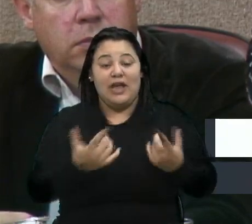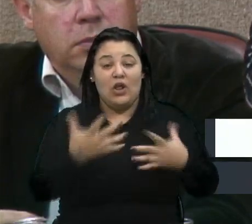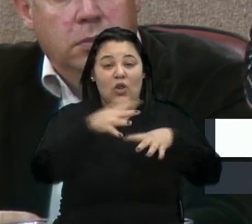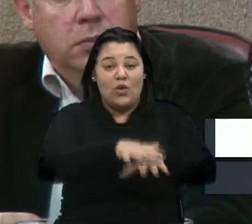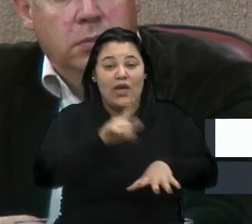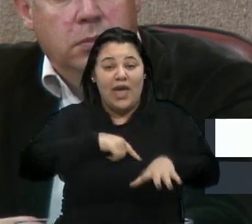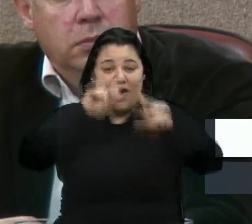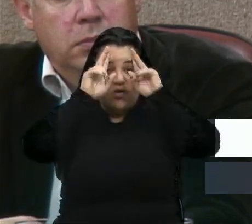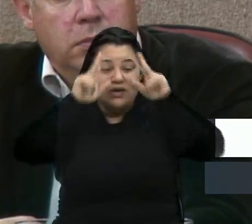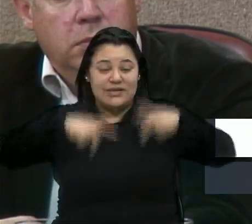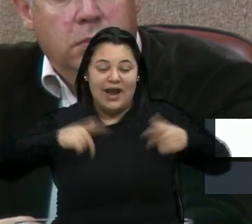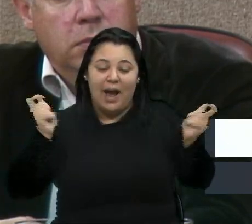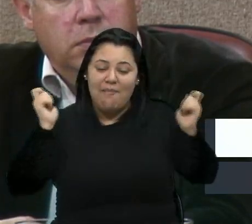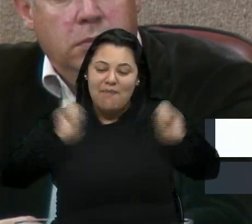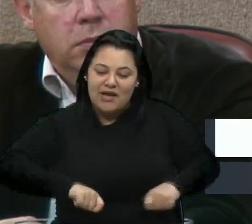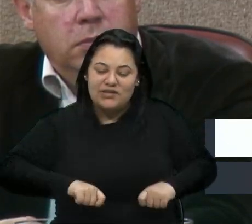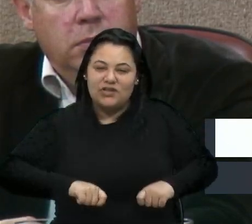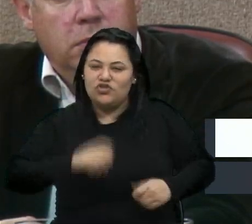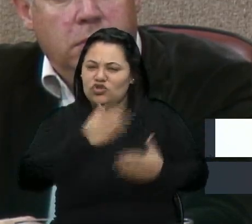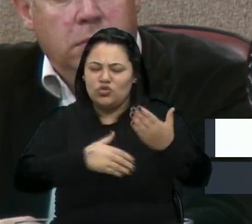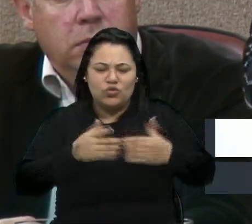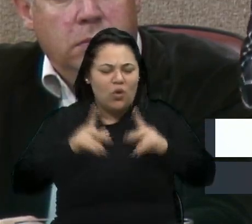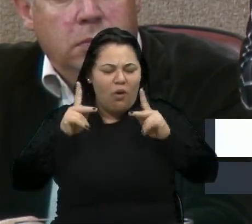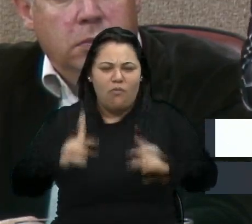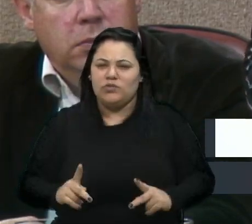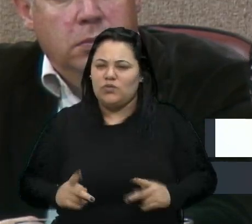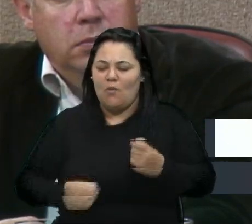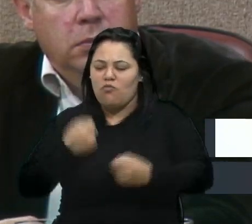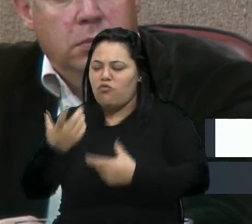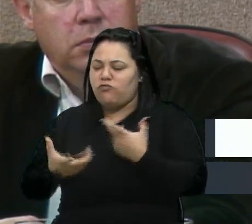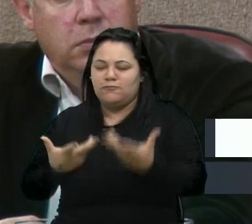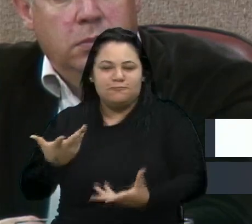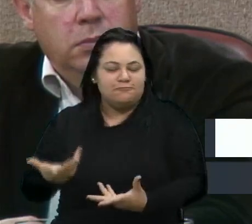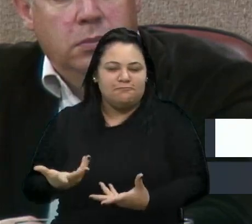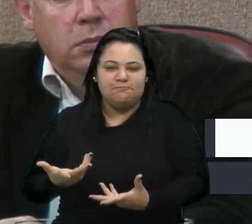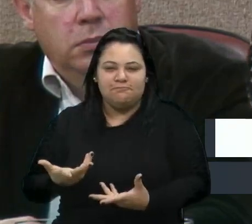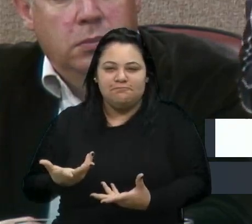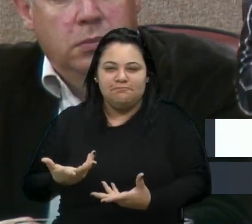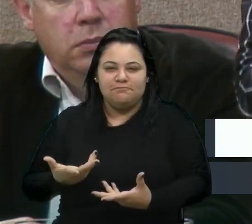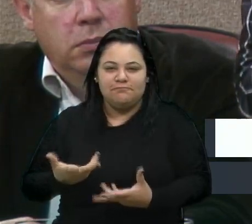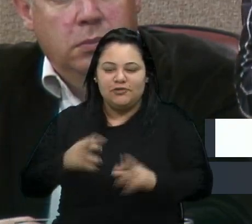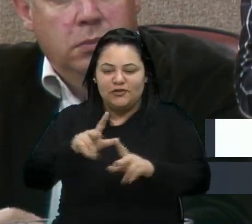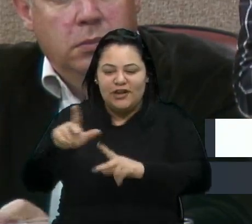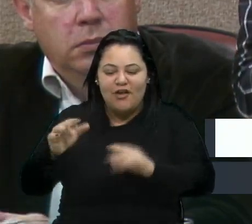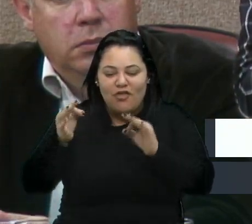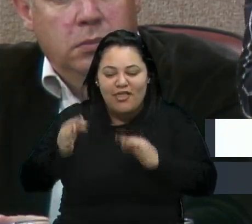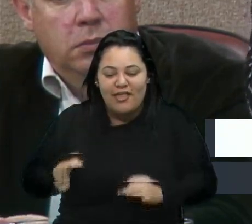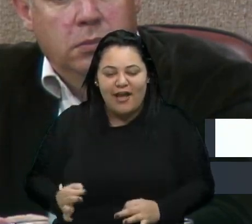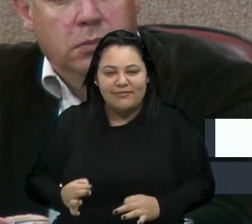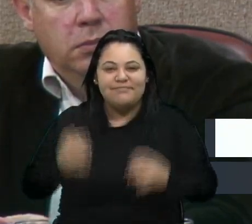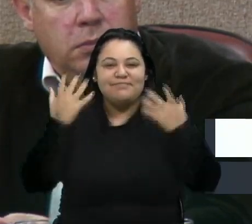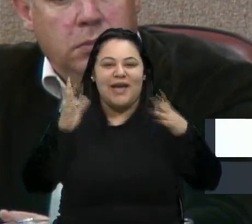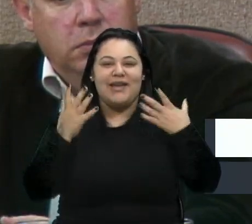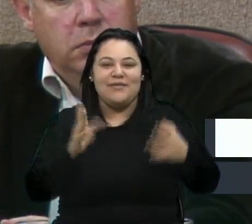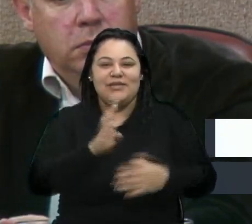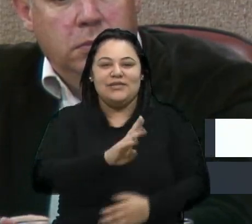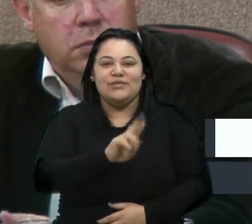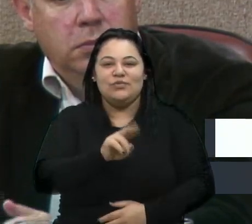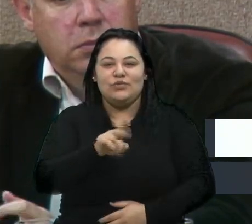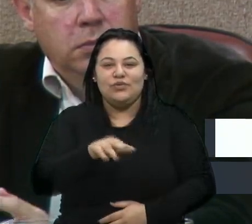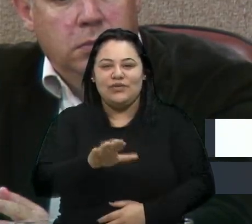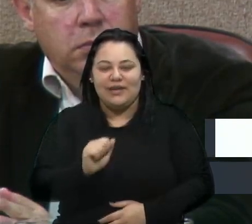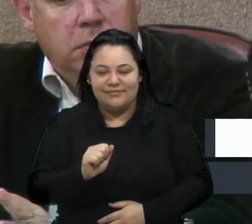ser humano em sua maior expressão, a diferença. Parabéns, Bruninha, conhecido por Bruninha